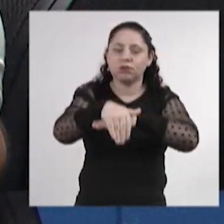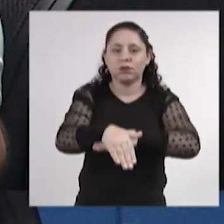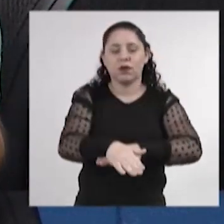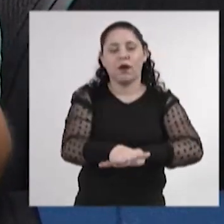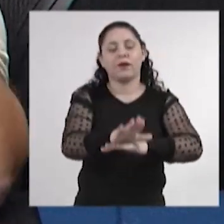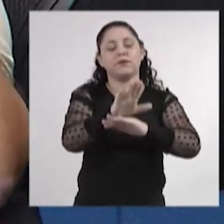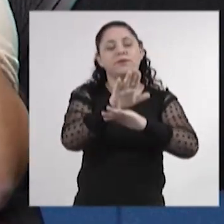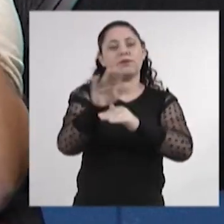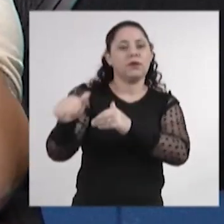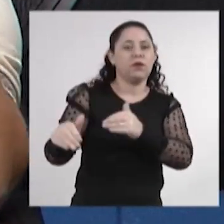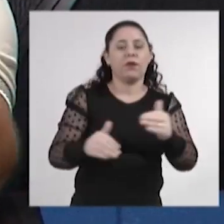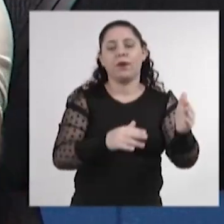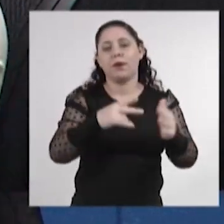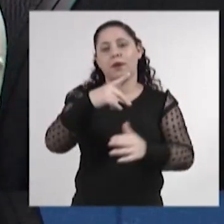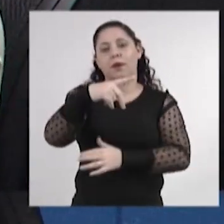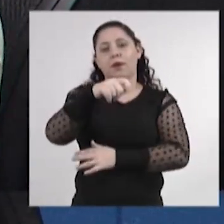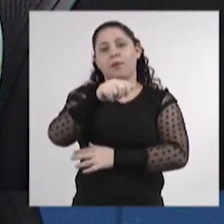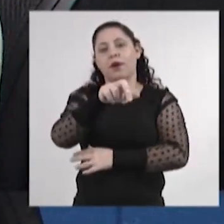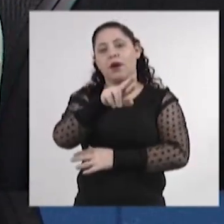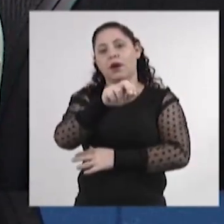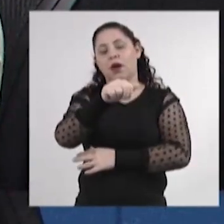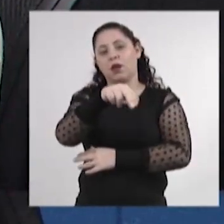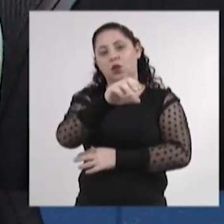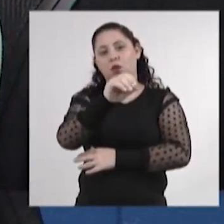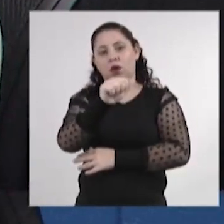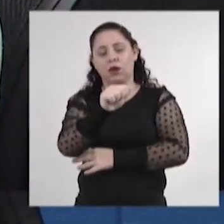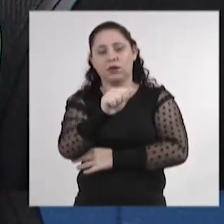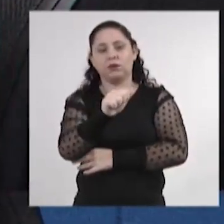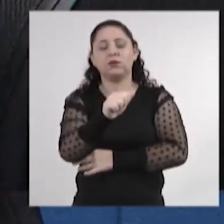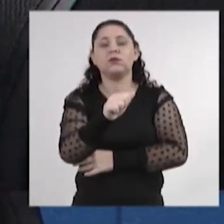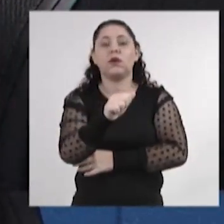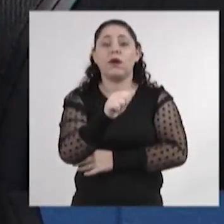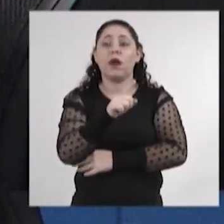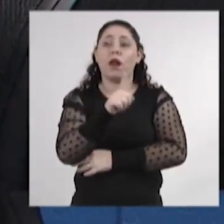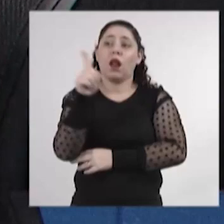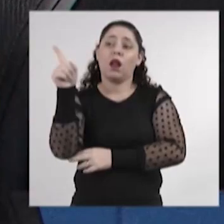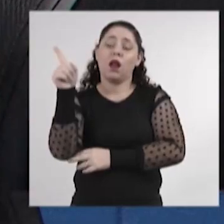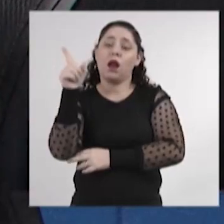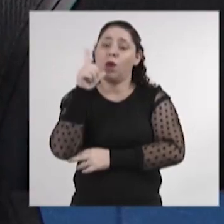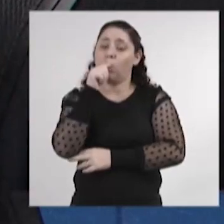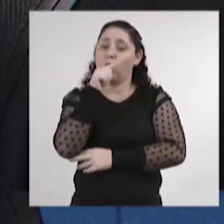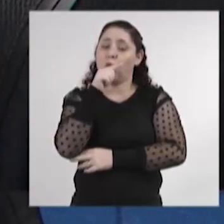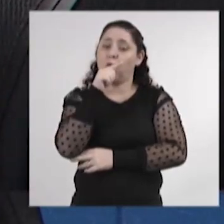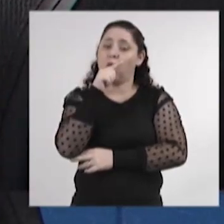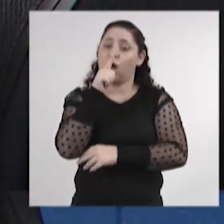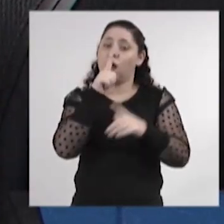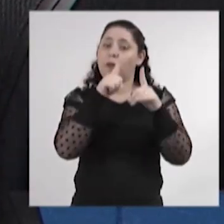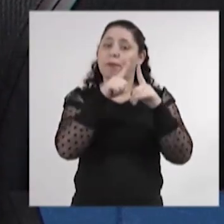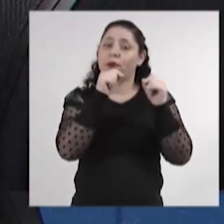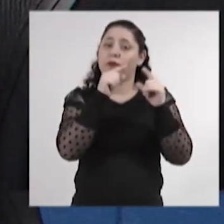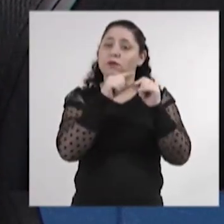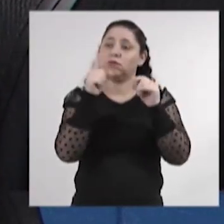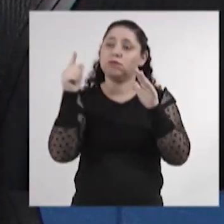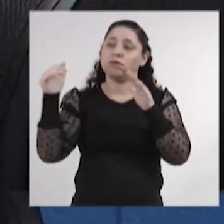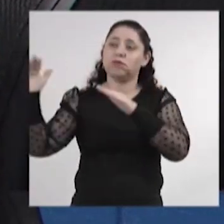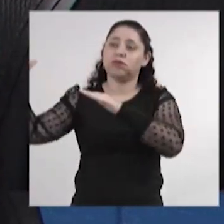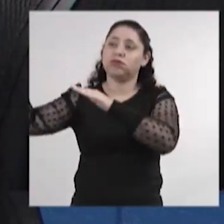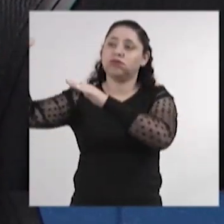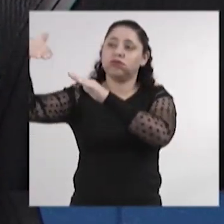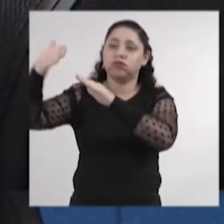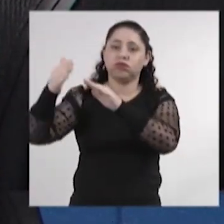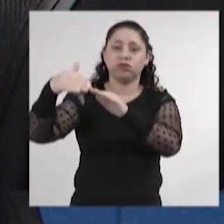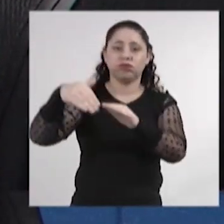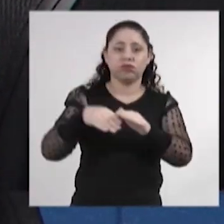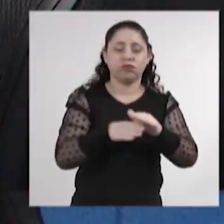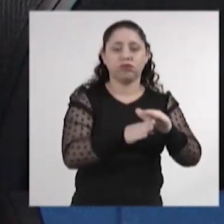Lago Paranoá, lá. O Jorge lá está do lado das nascentes da Itaipu. Então, a água lá do Lago Paranoá, em Brasília, vão chegar para a gente lá em Foz do